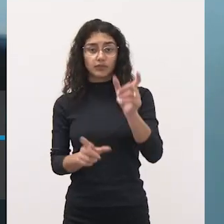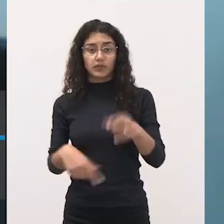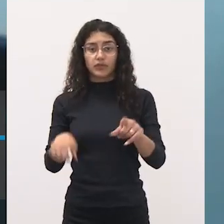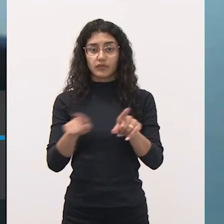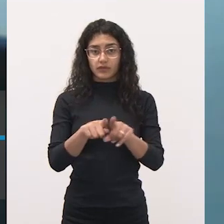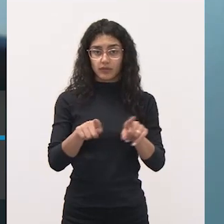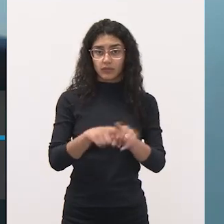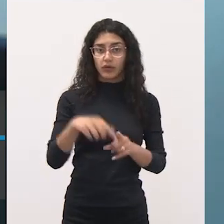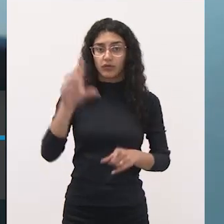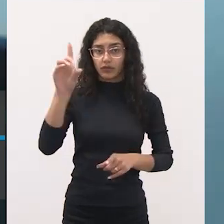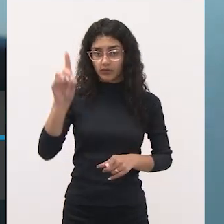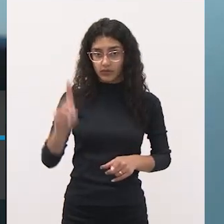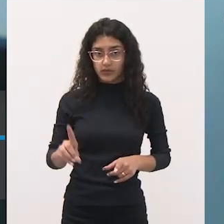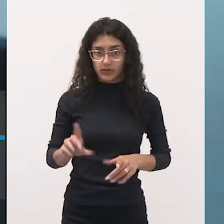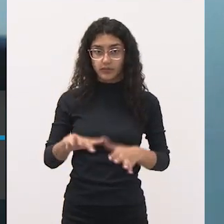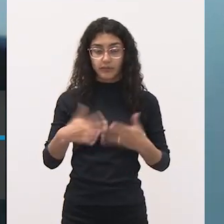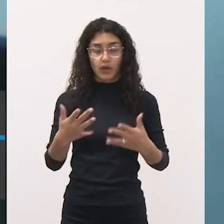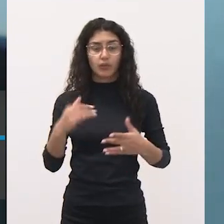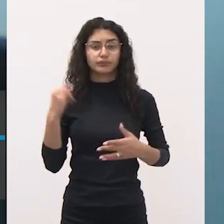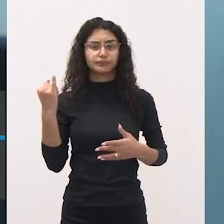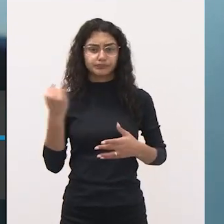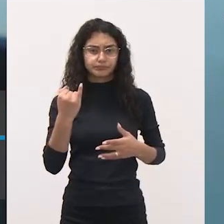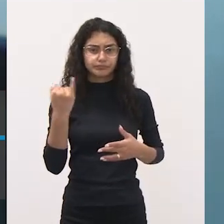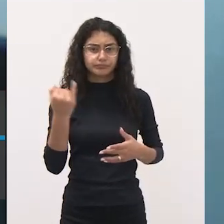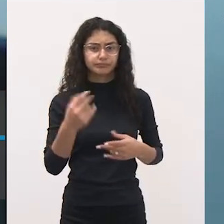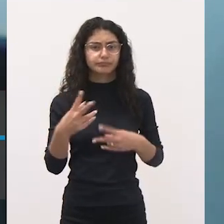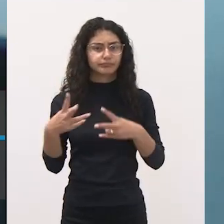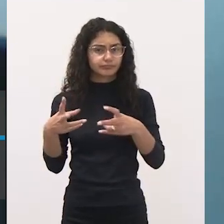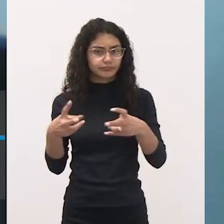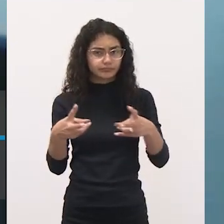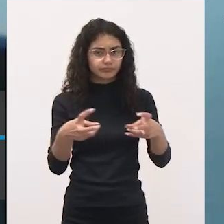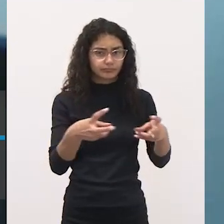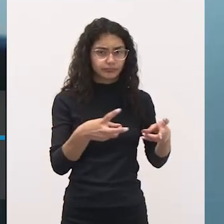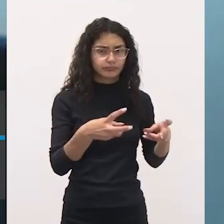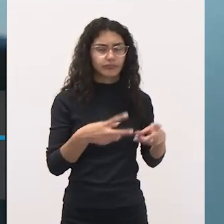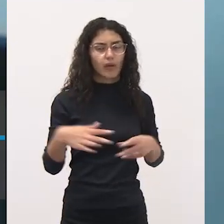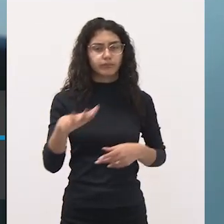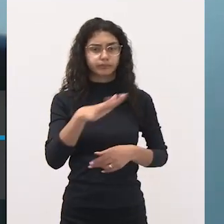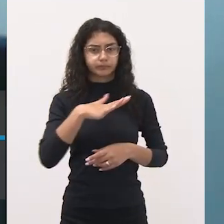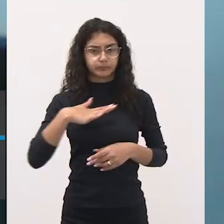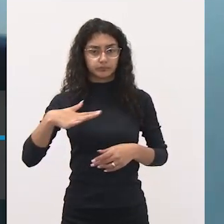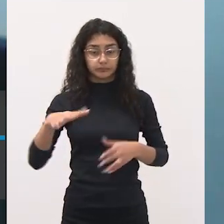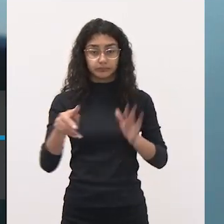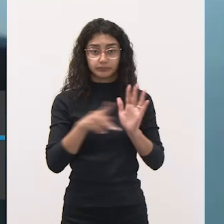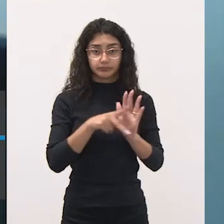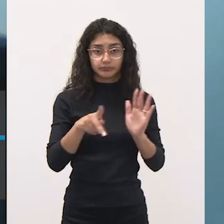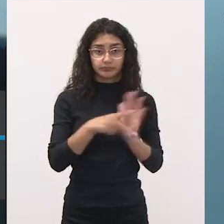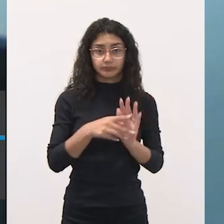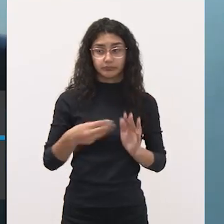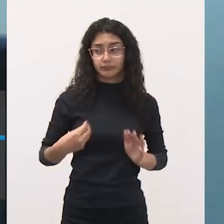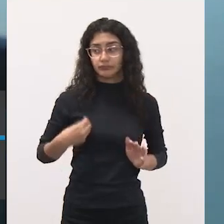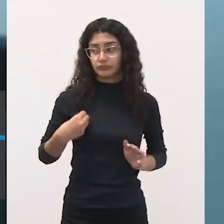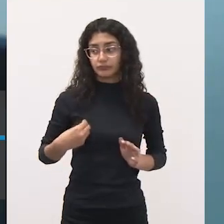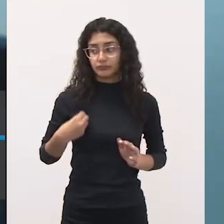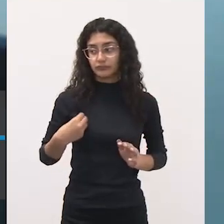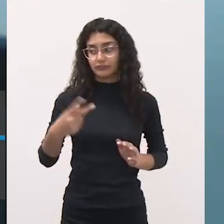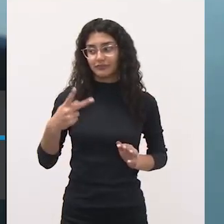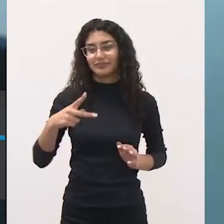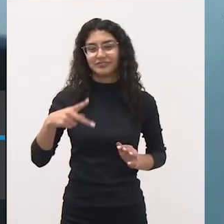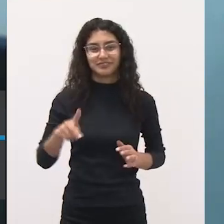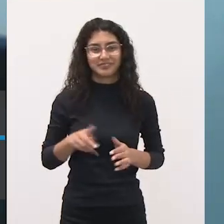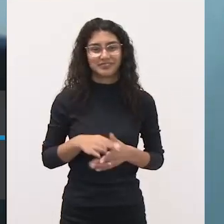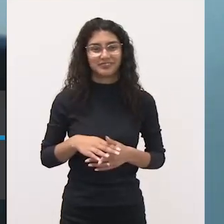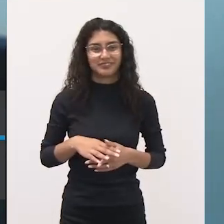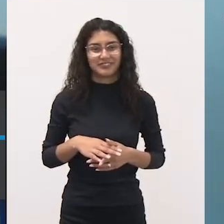deficiência. Então, é interessante que esses olhares, esses espaços Então, com certeza, aquela pessoa que